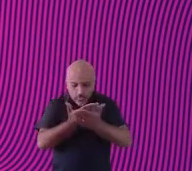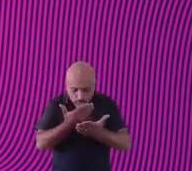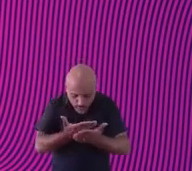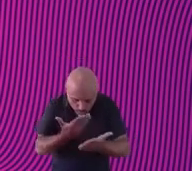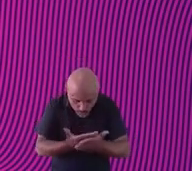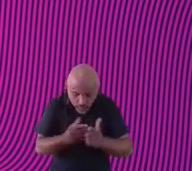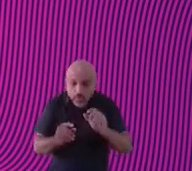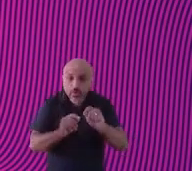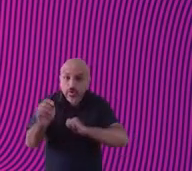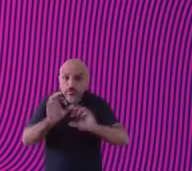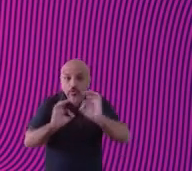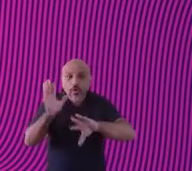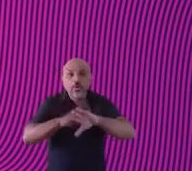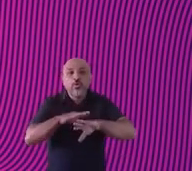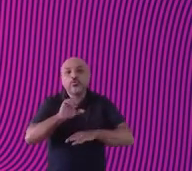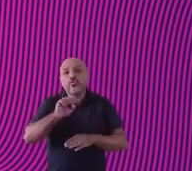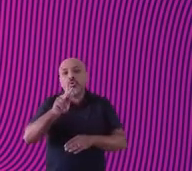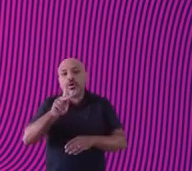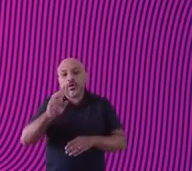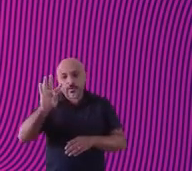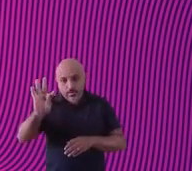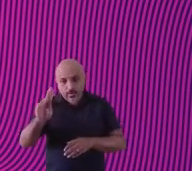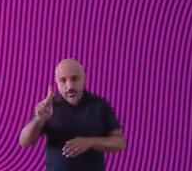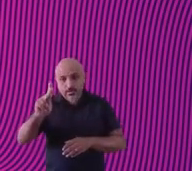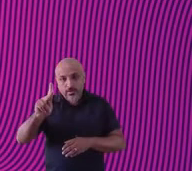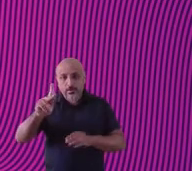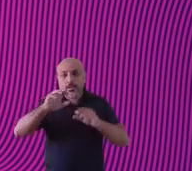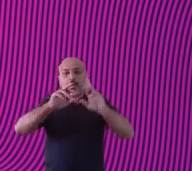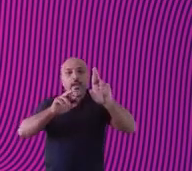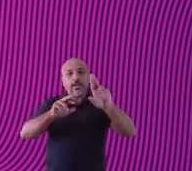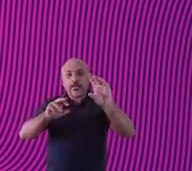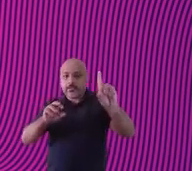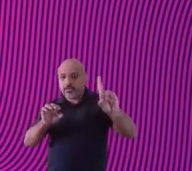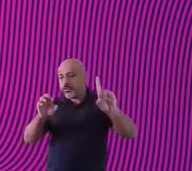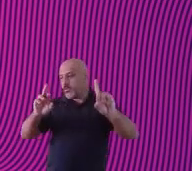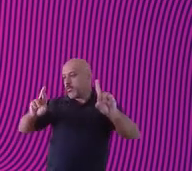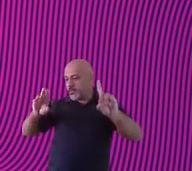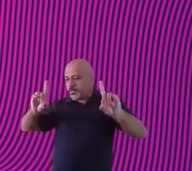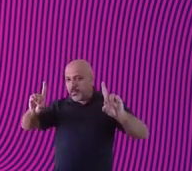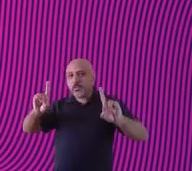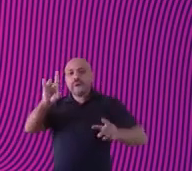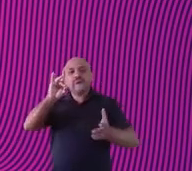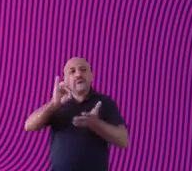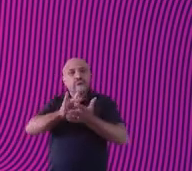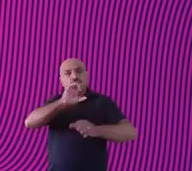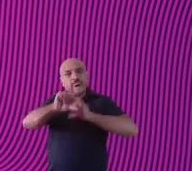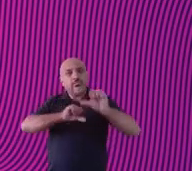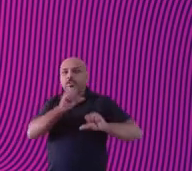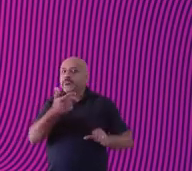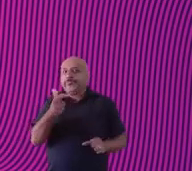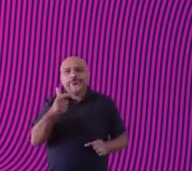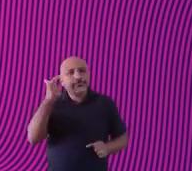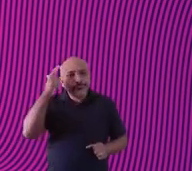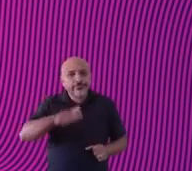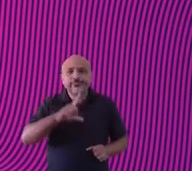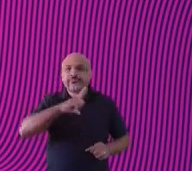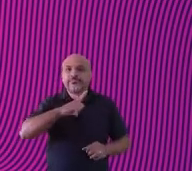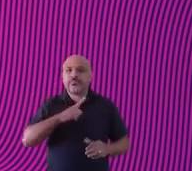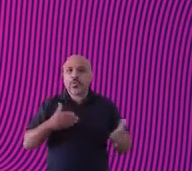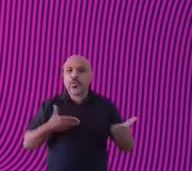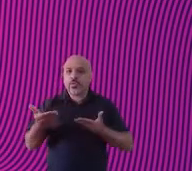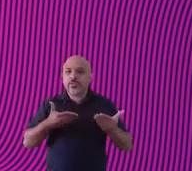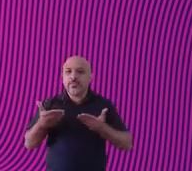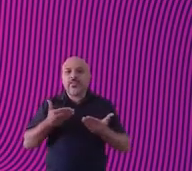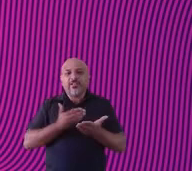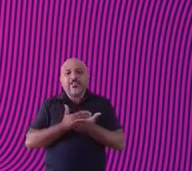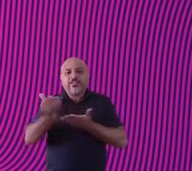que foi o suor ccom para o rd contra R bacon eu pacientes inelegível só que faz parte não tinha desfecho de transplante como tratamento Inicial